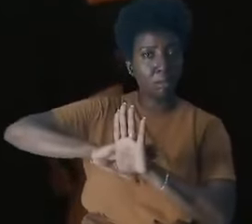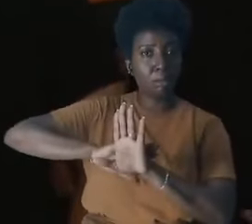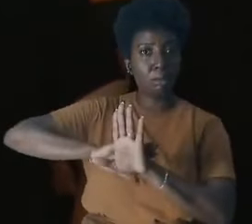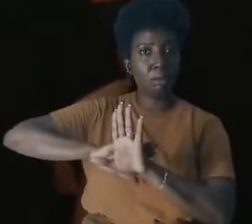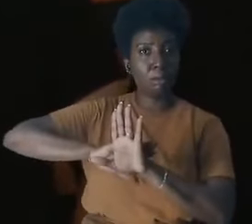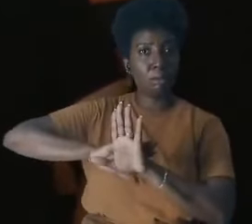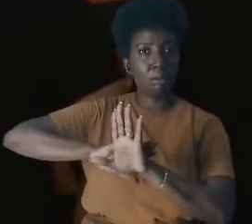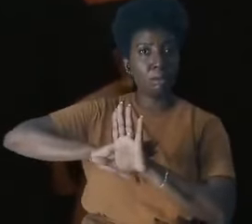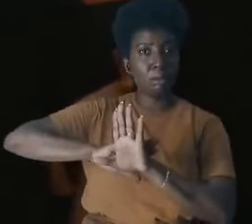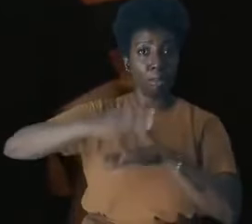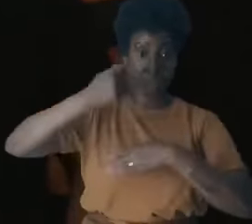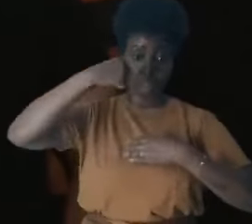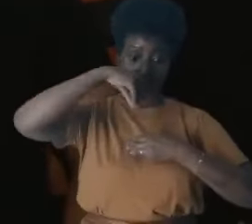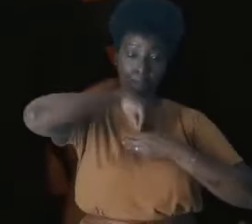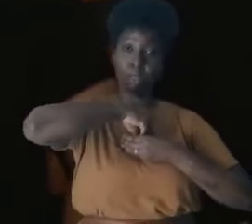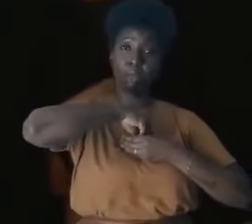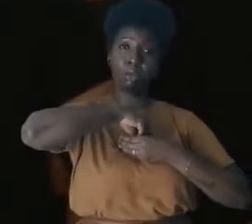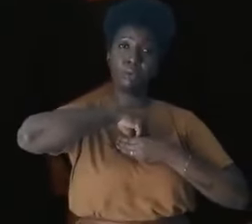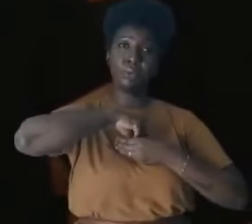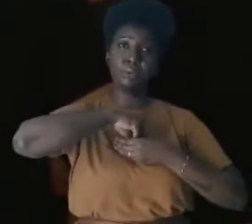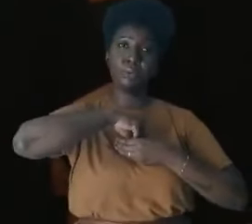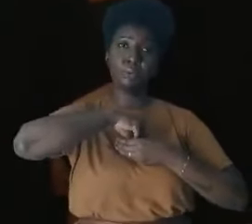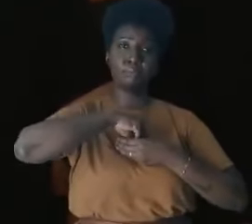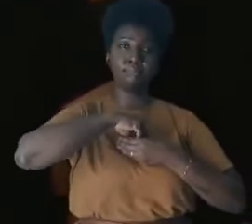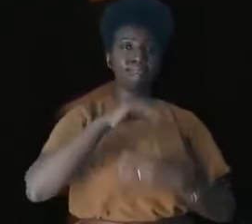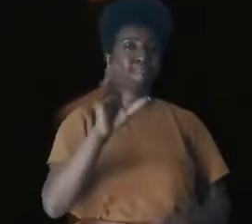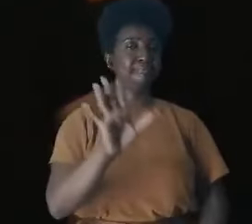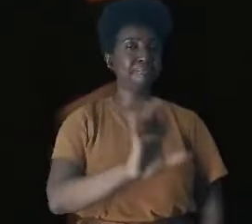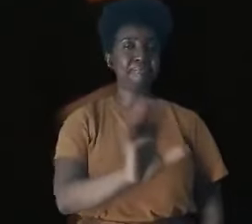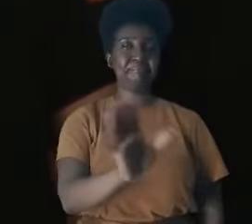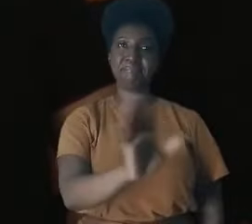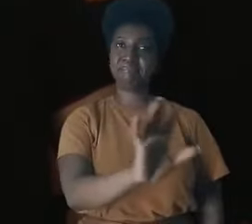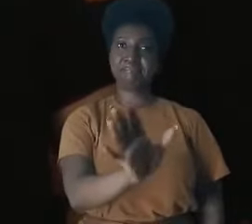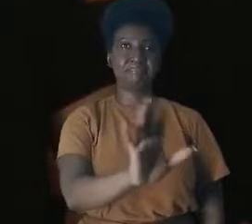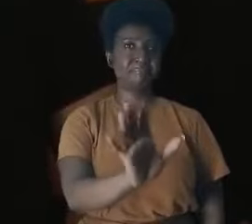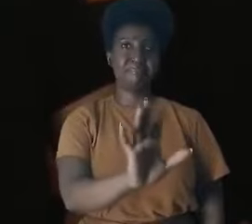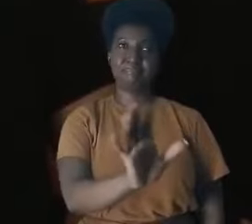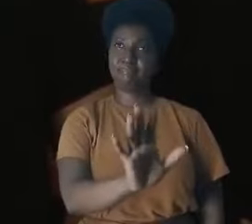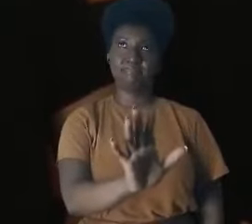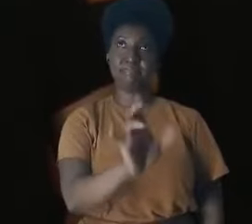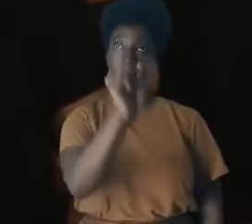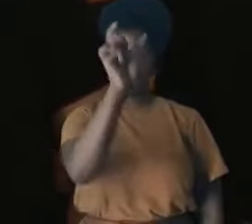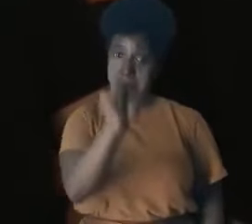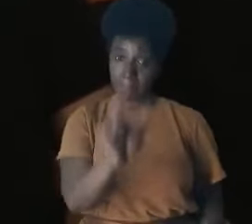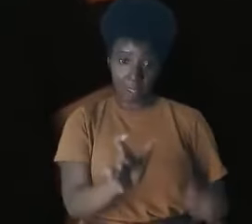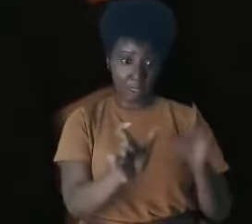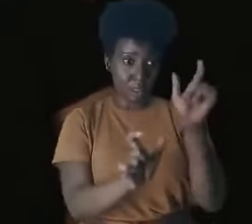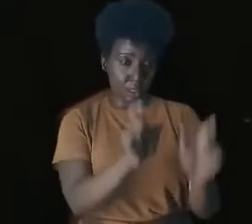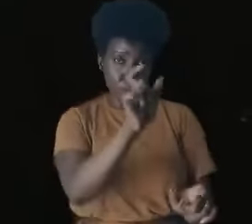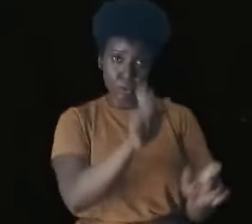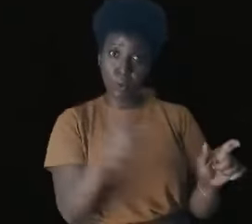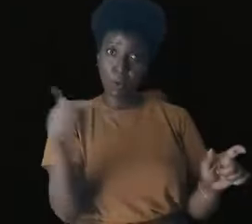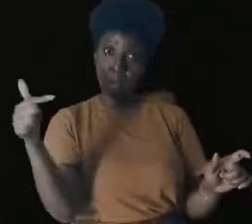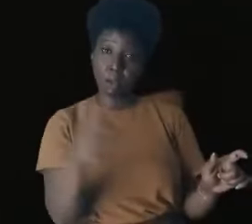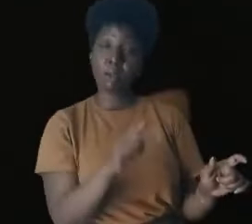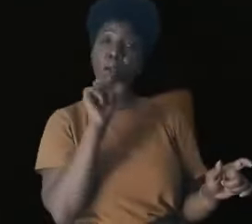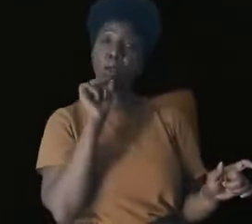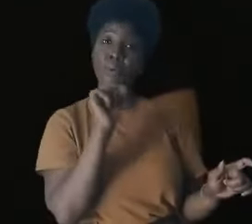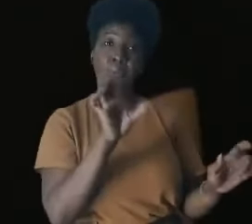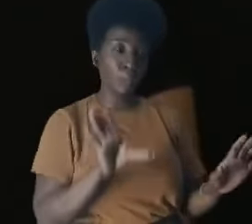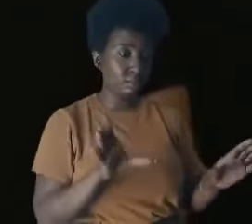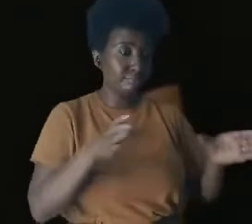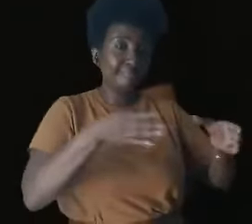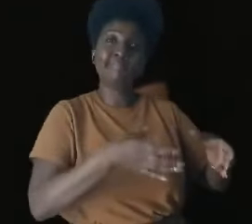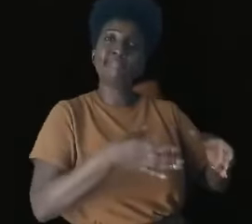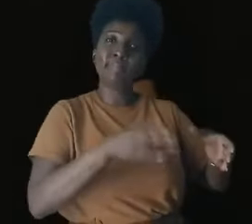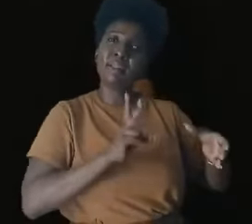que existe nelas mesmas? Não. São justamente aquelas pessoas que